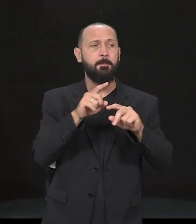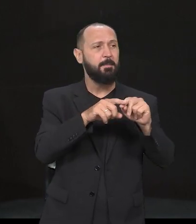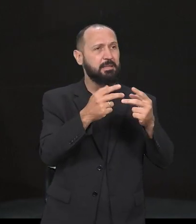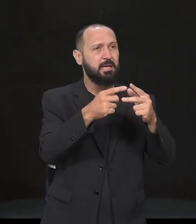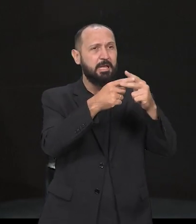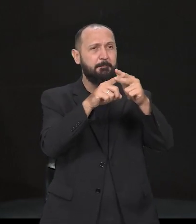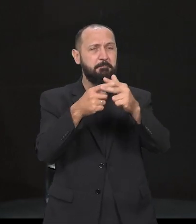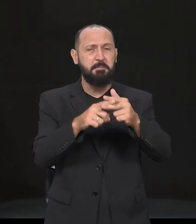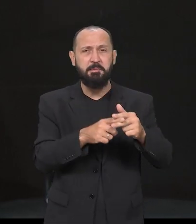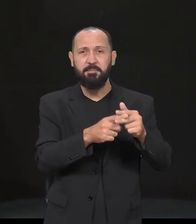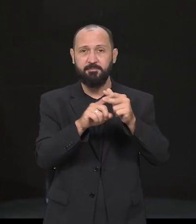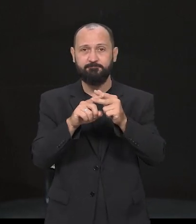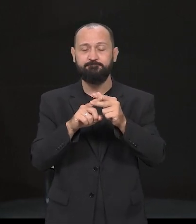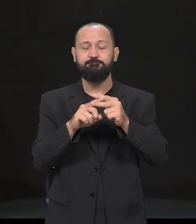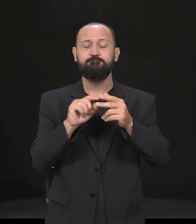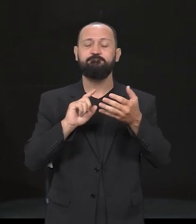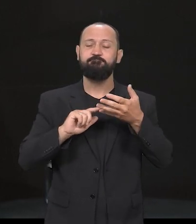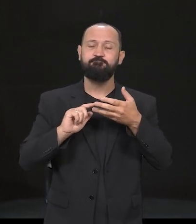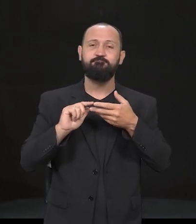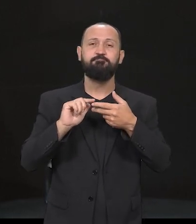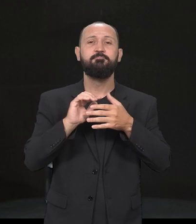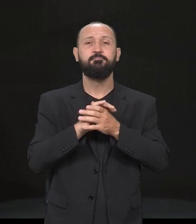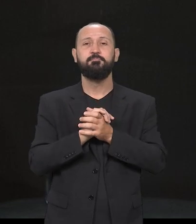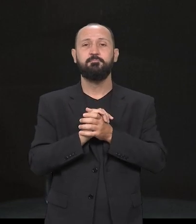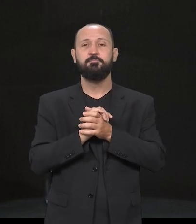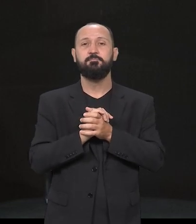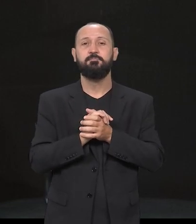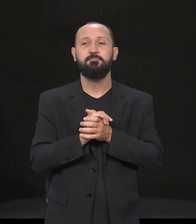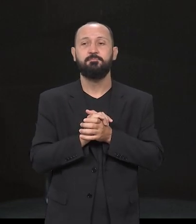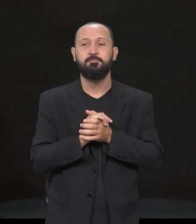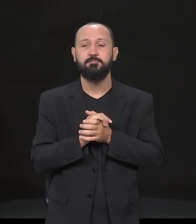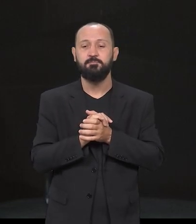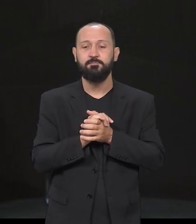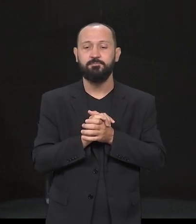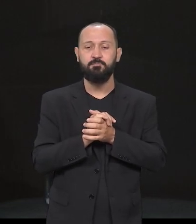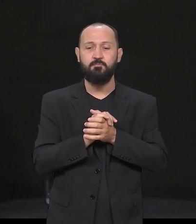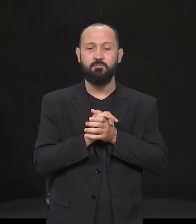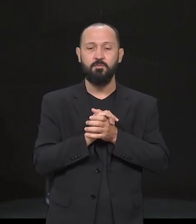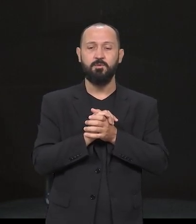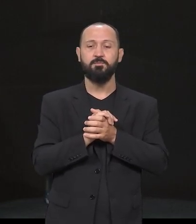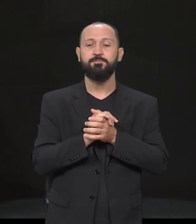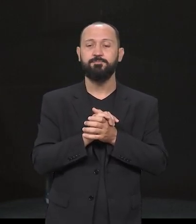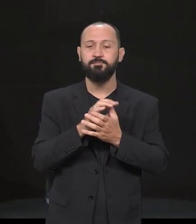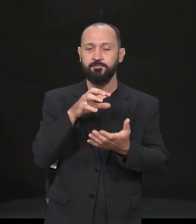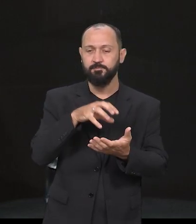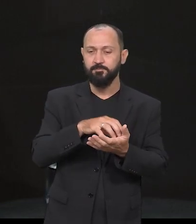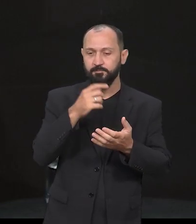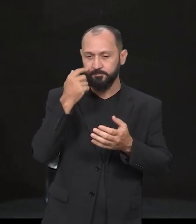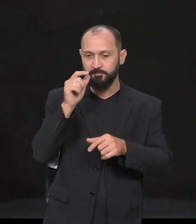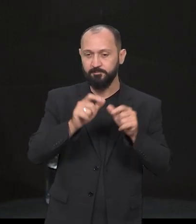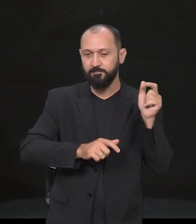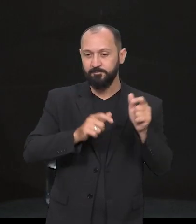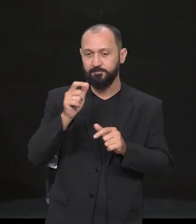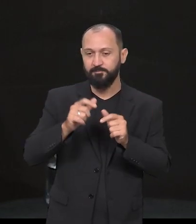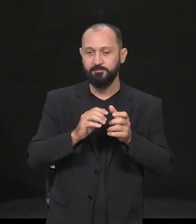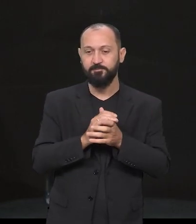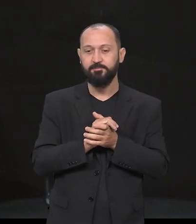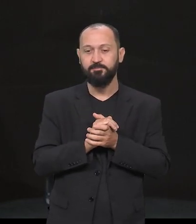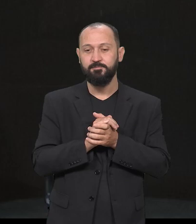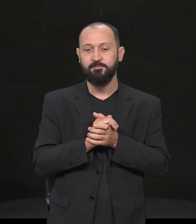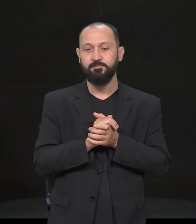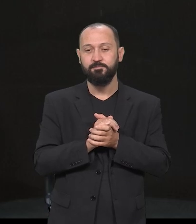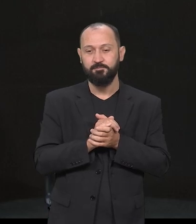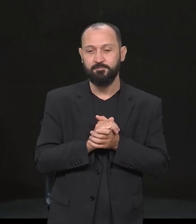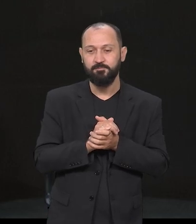de equipamentos. Então, envolve todo o funcionamento do núcleo, né? Desde as pessoas ao equipamento